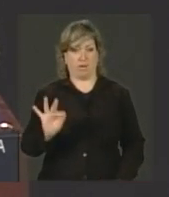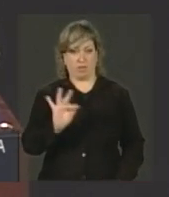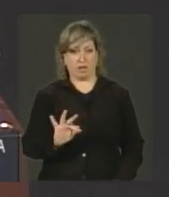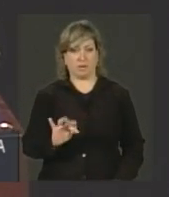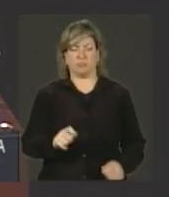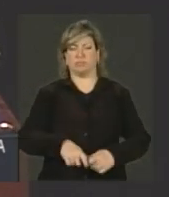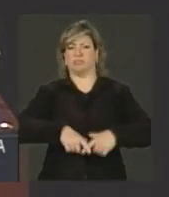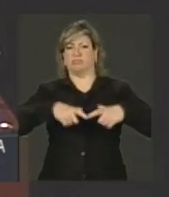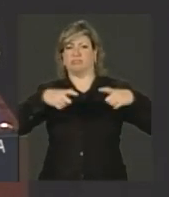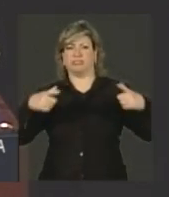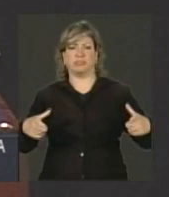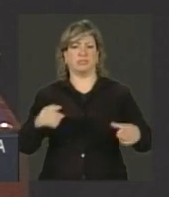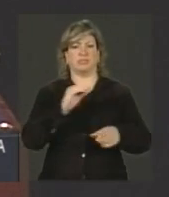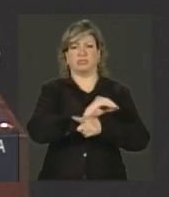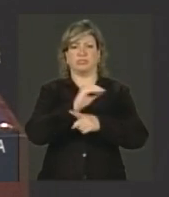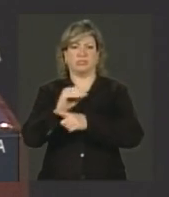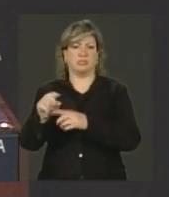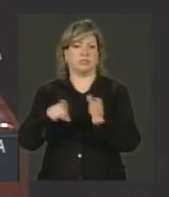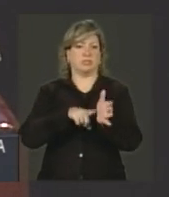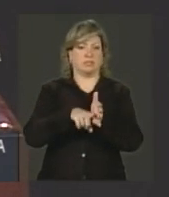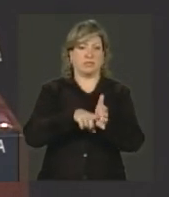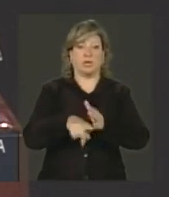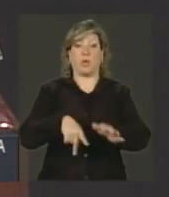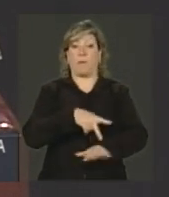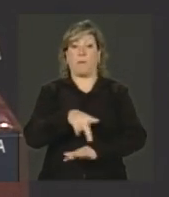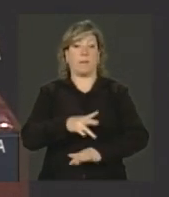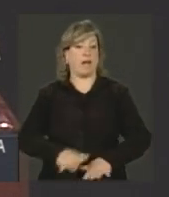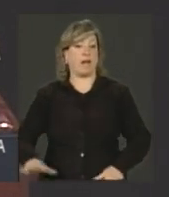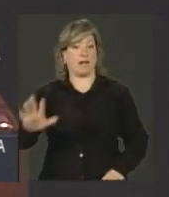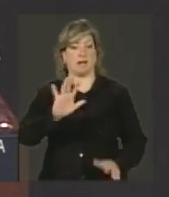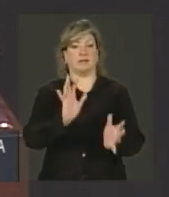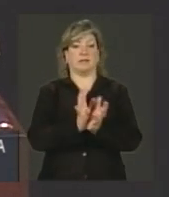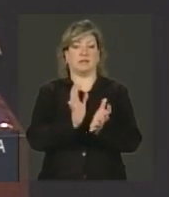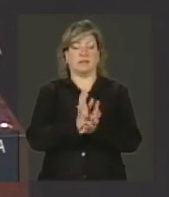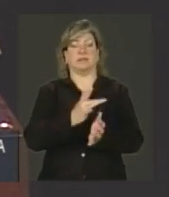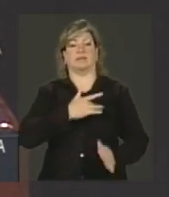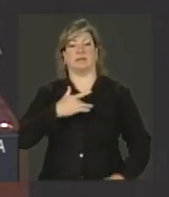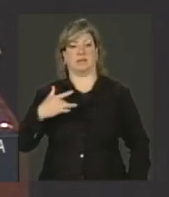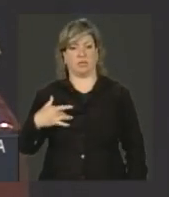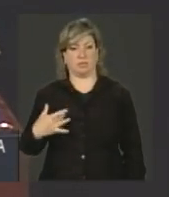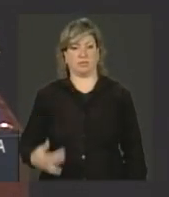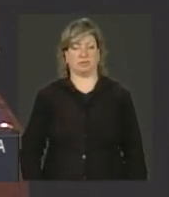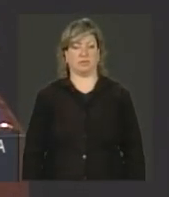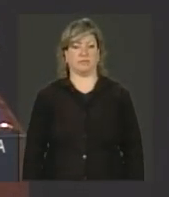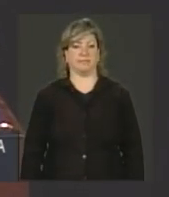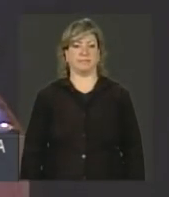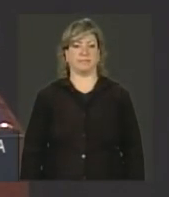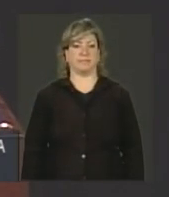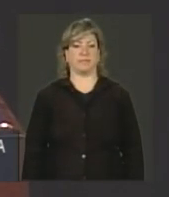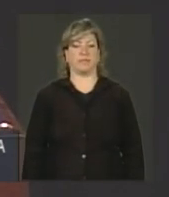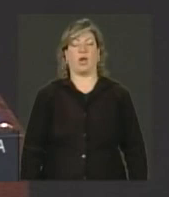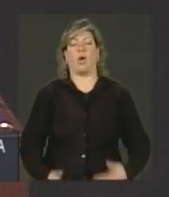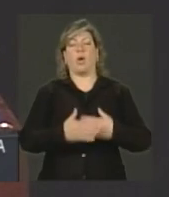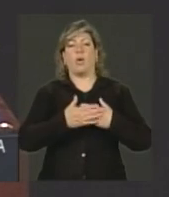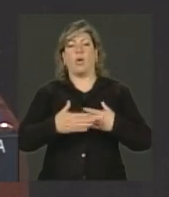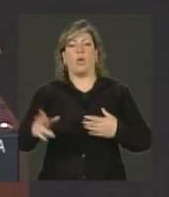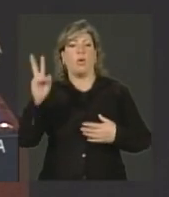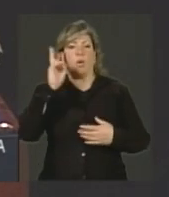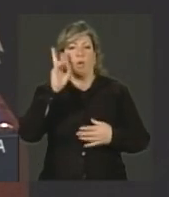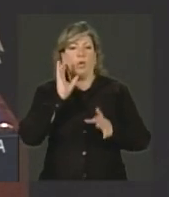complexo assistencial e de pesquisa do país na área da saúde. Ao longo de sua